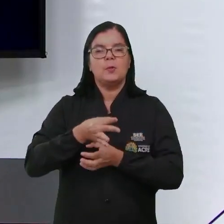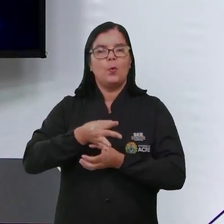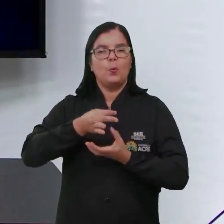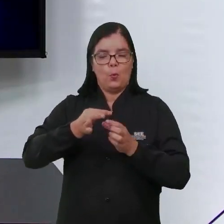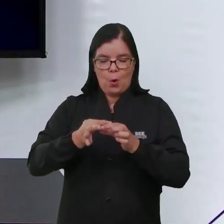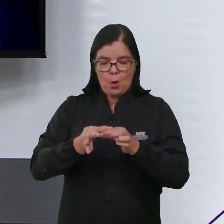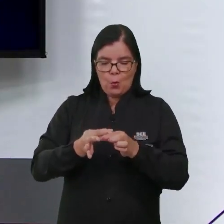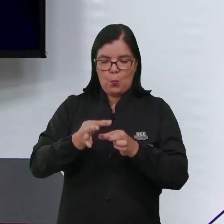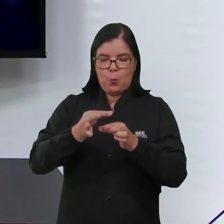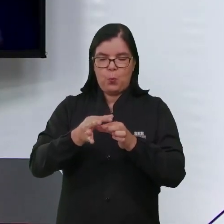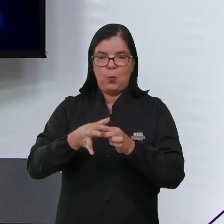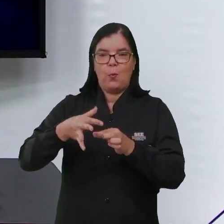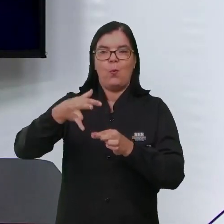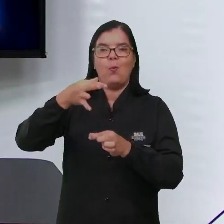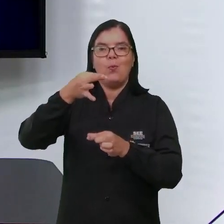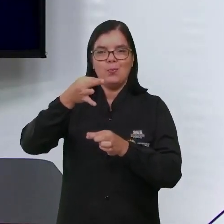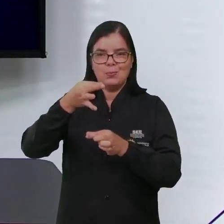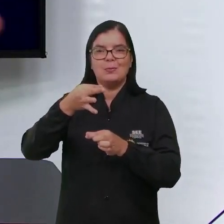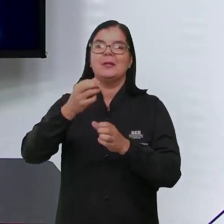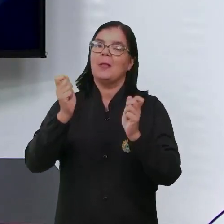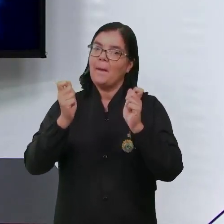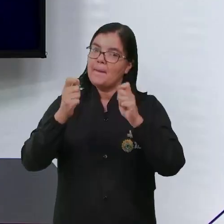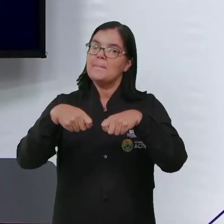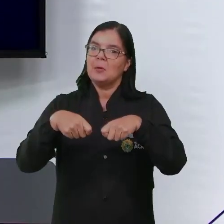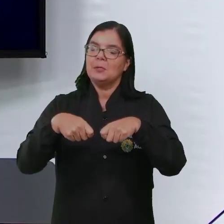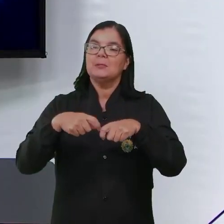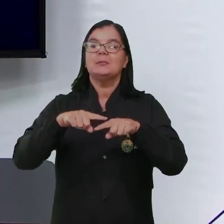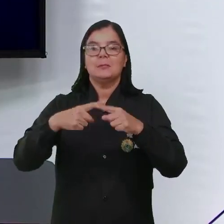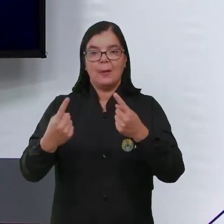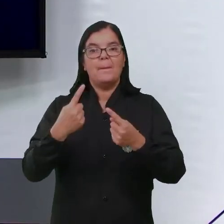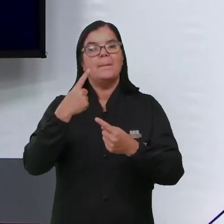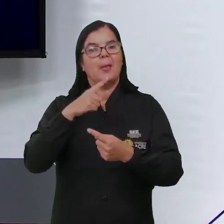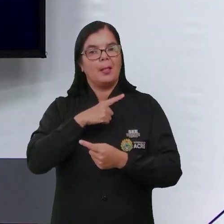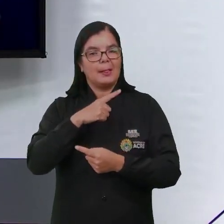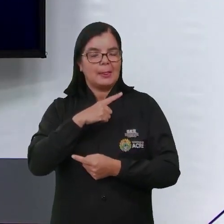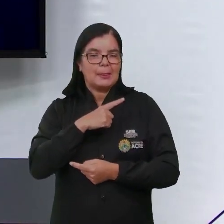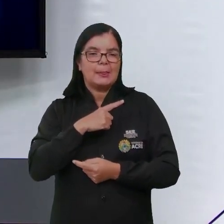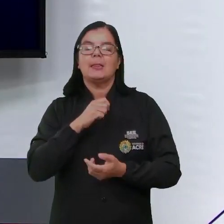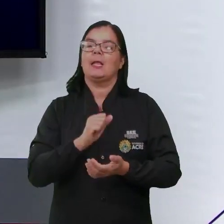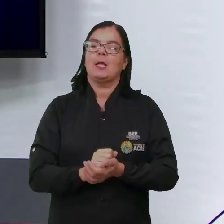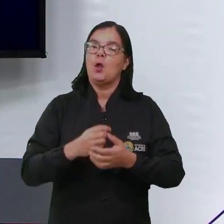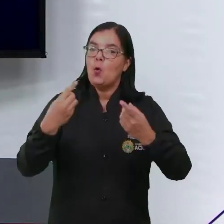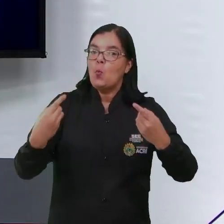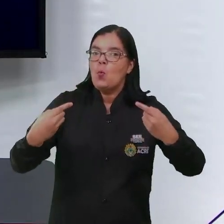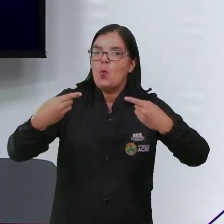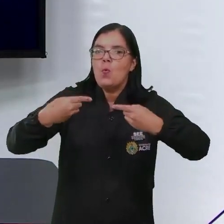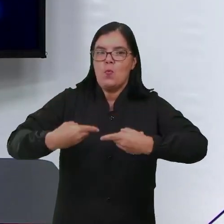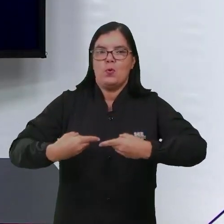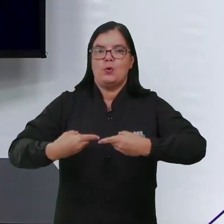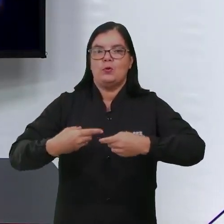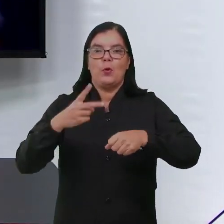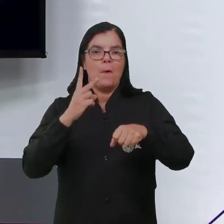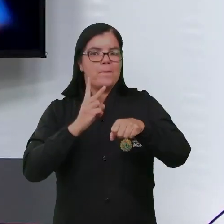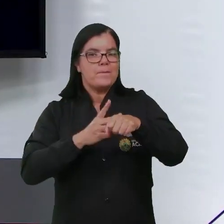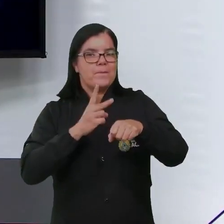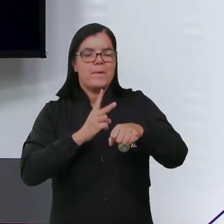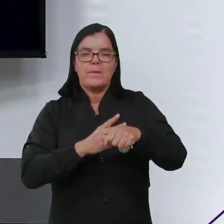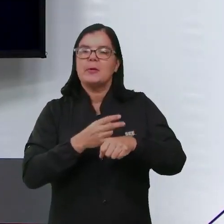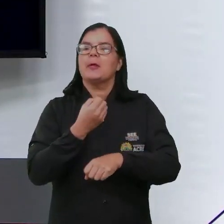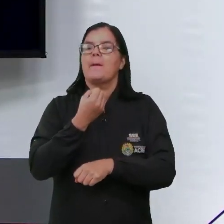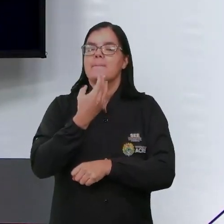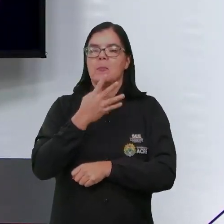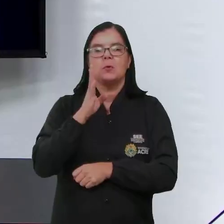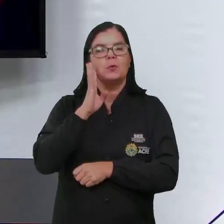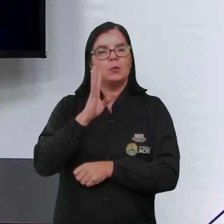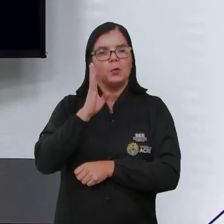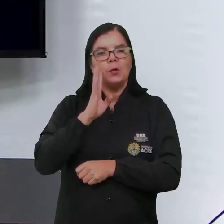né, é uma possibilidade. Inclusive na Netflix, gente, tem uma competição de vidro, que é muito interessante. Se